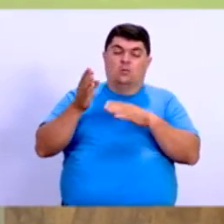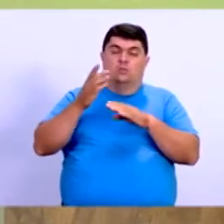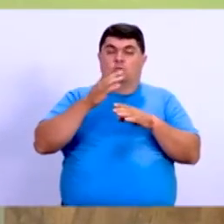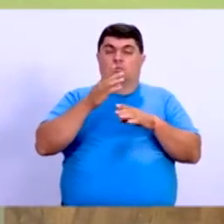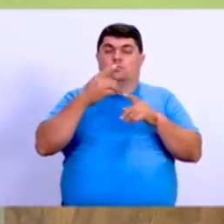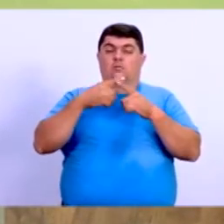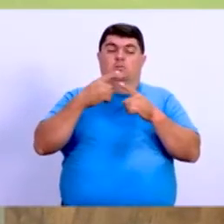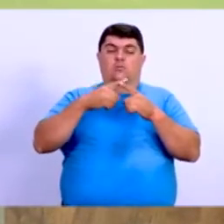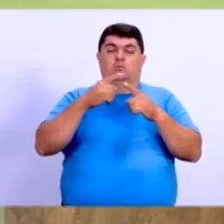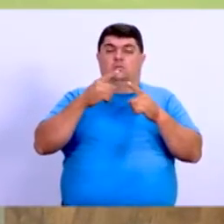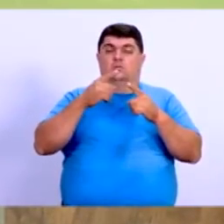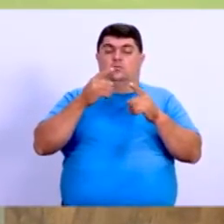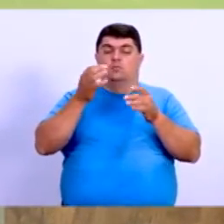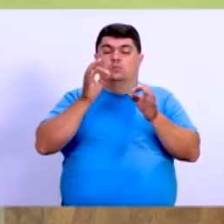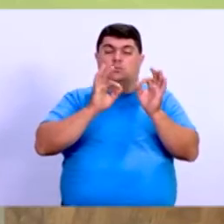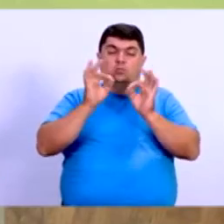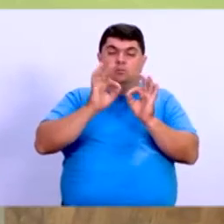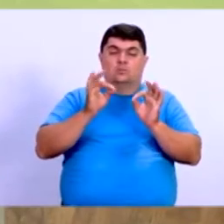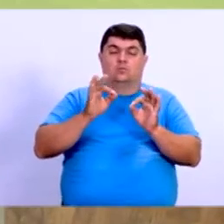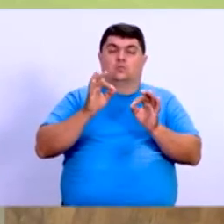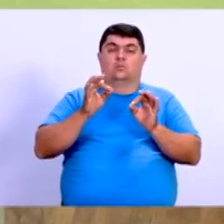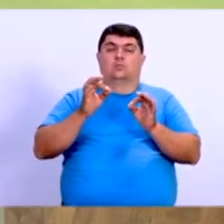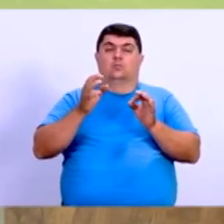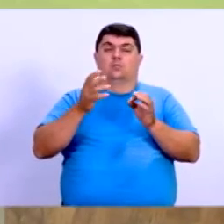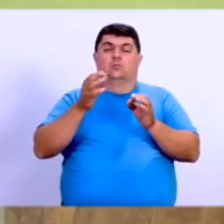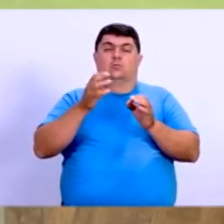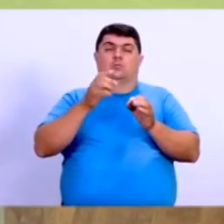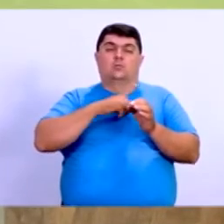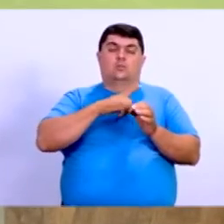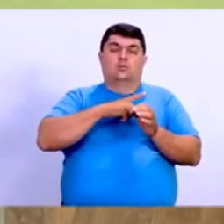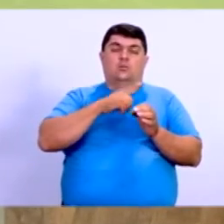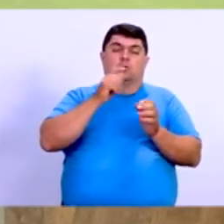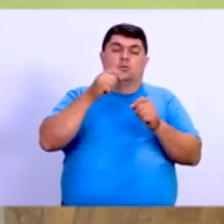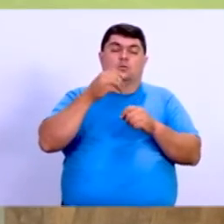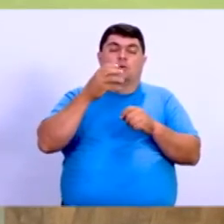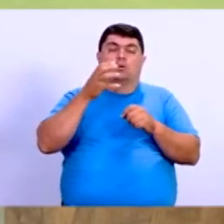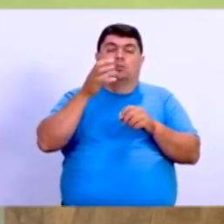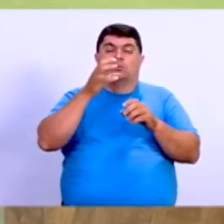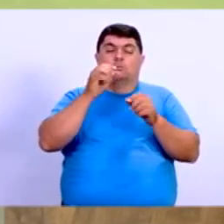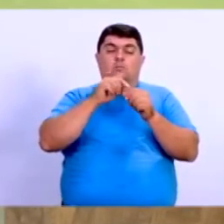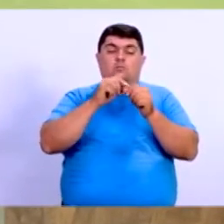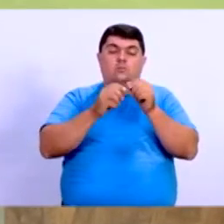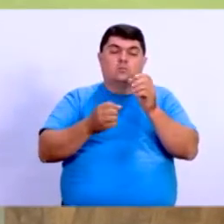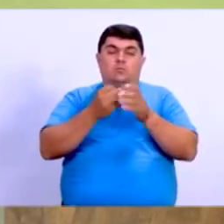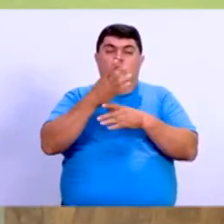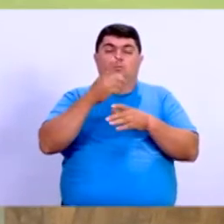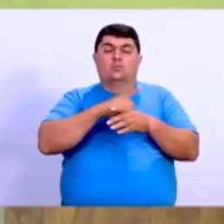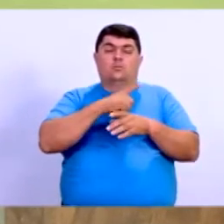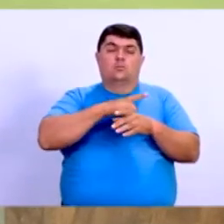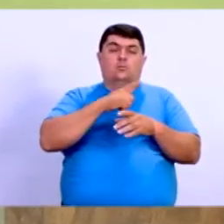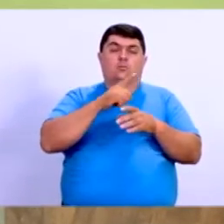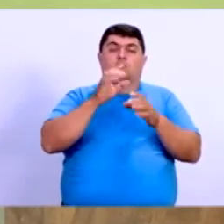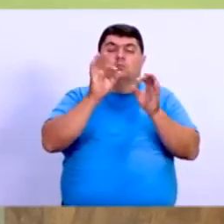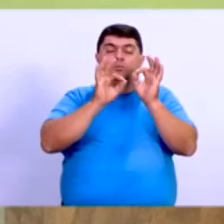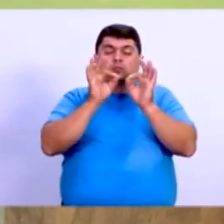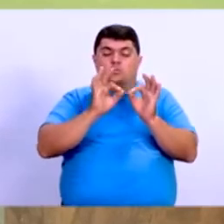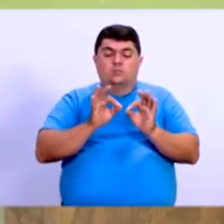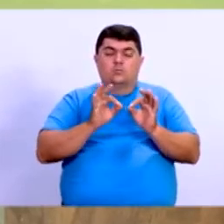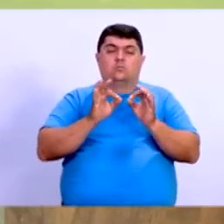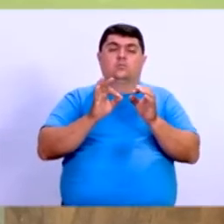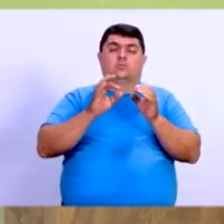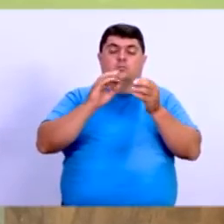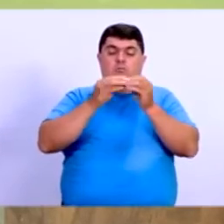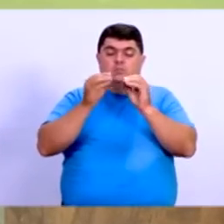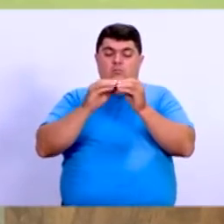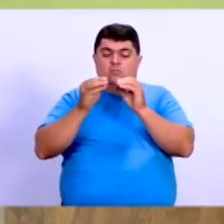informação entre esses objetos, para que a gente possa montar uma boa plataforma de banco